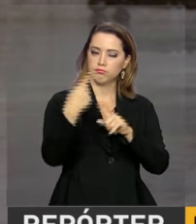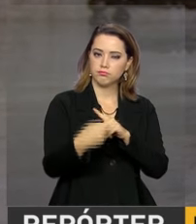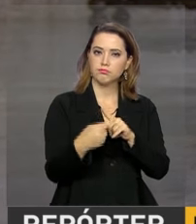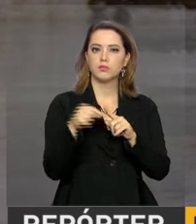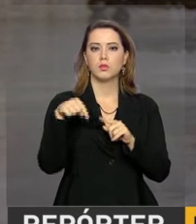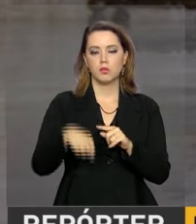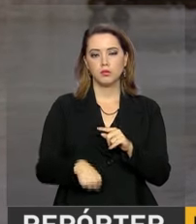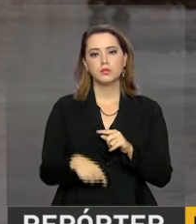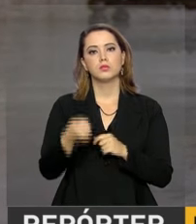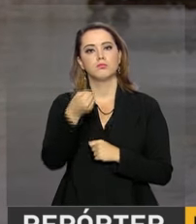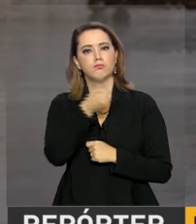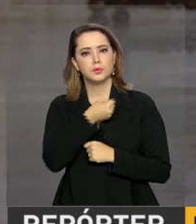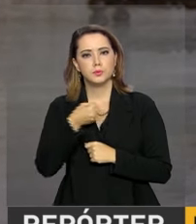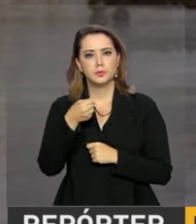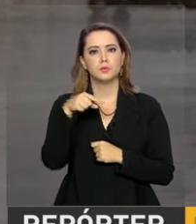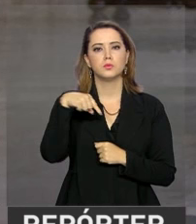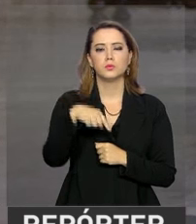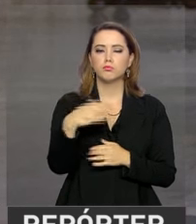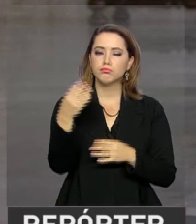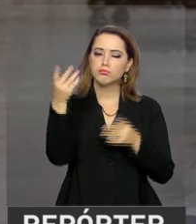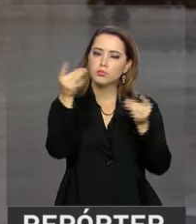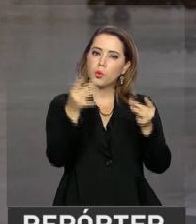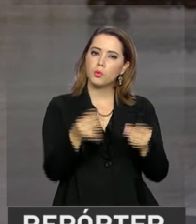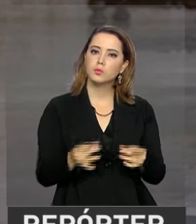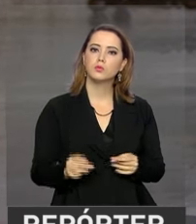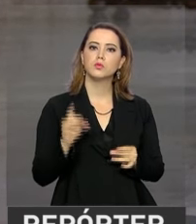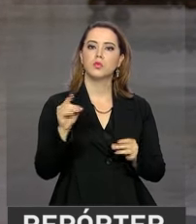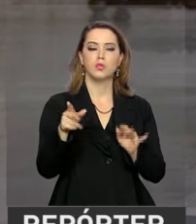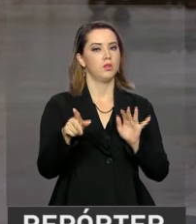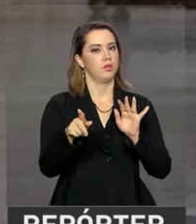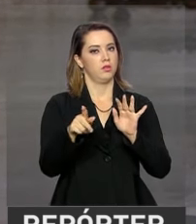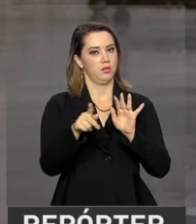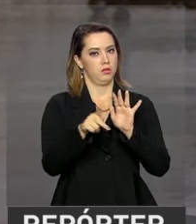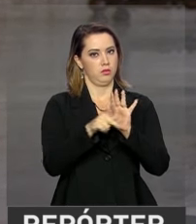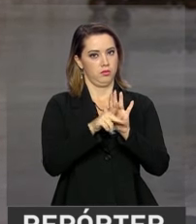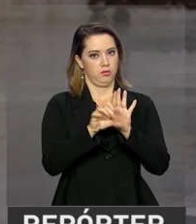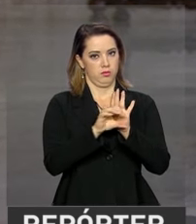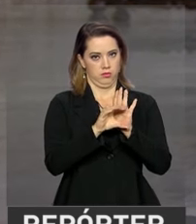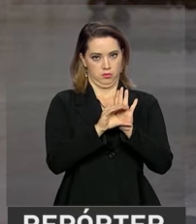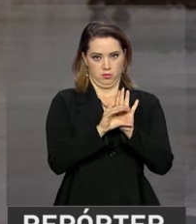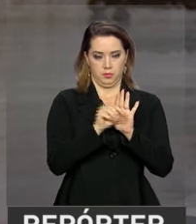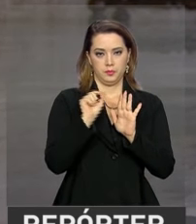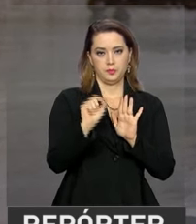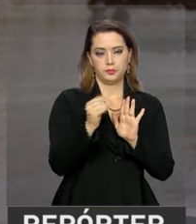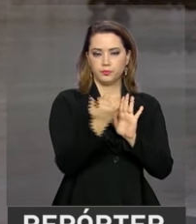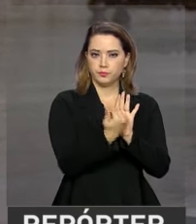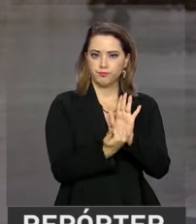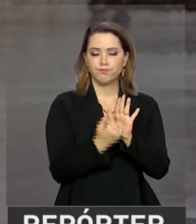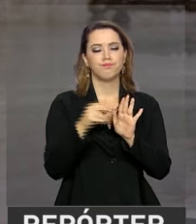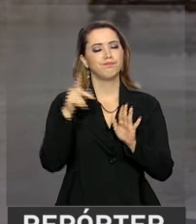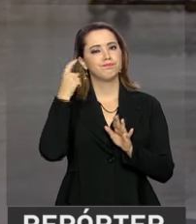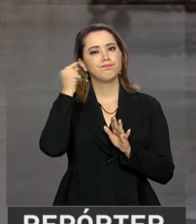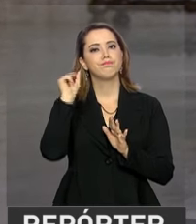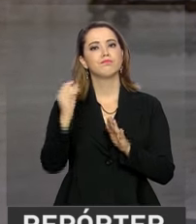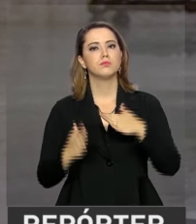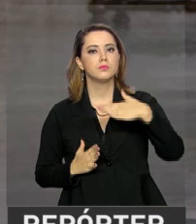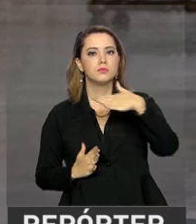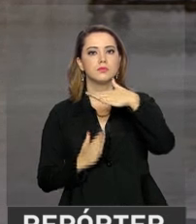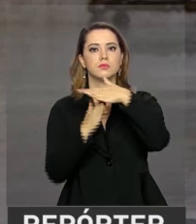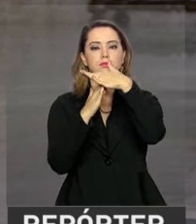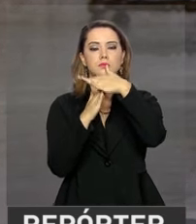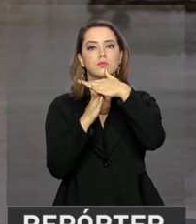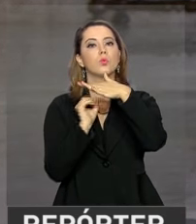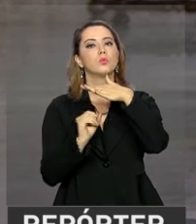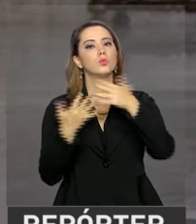Planalto os detalhes dessa proposta de emenda à constituição A ideia é estabelecer um teto para o aumento dos